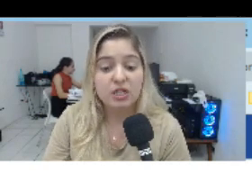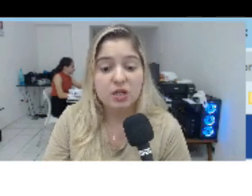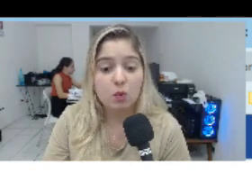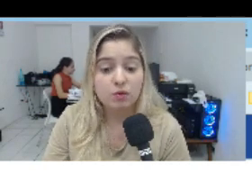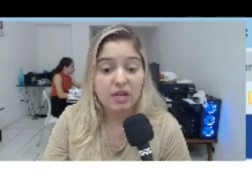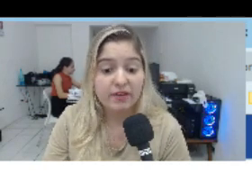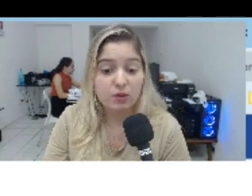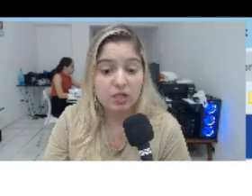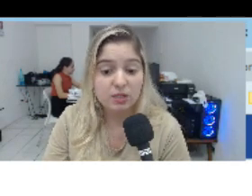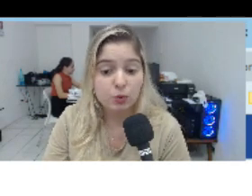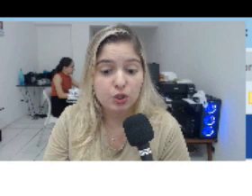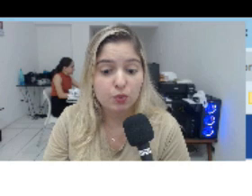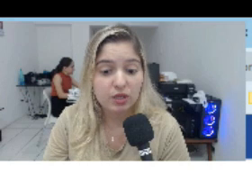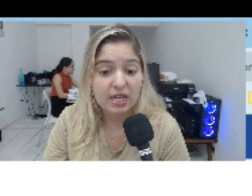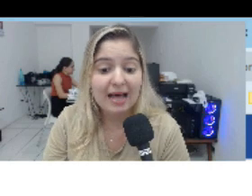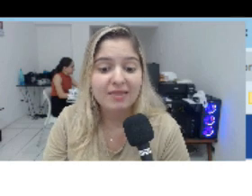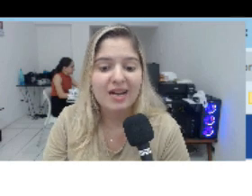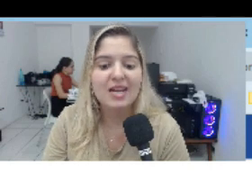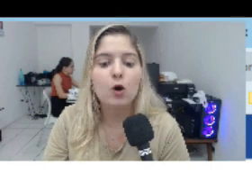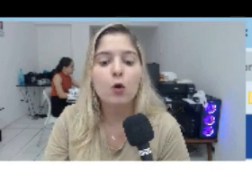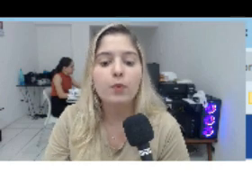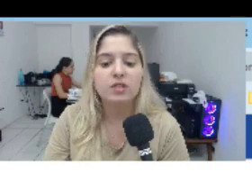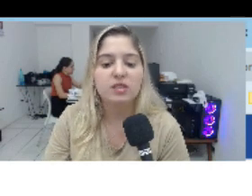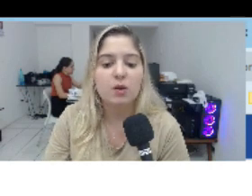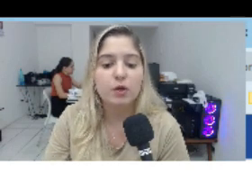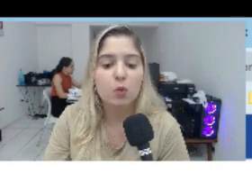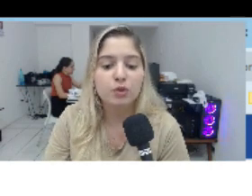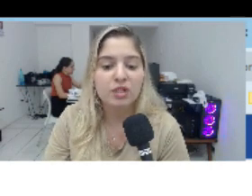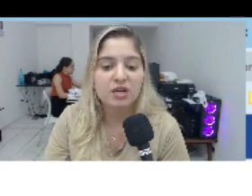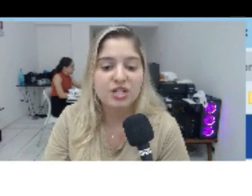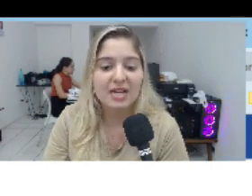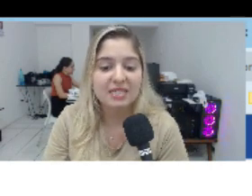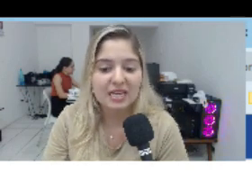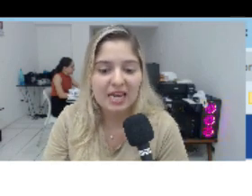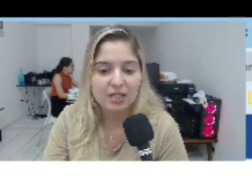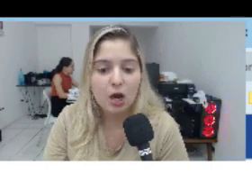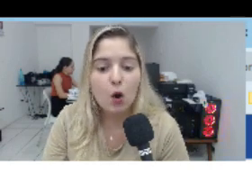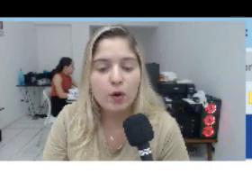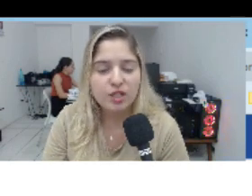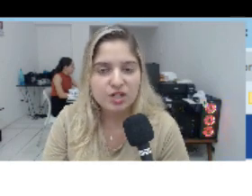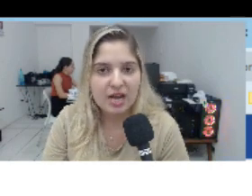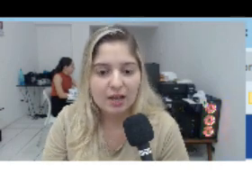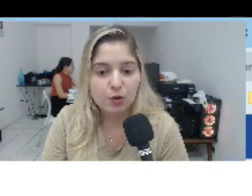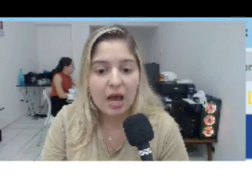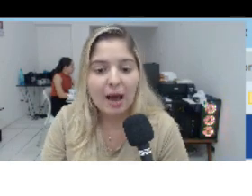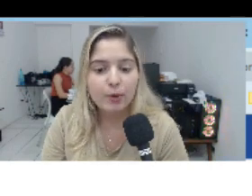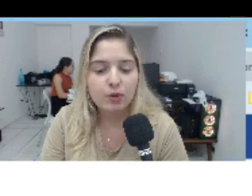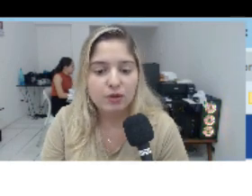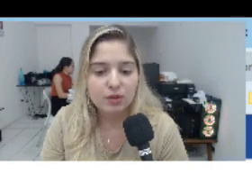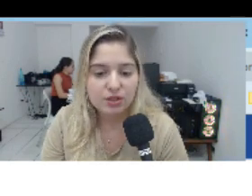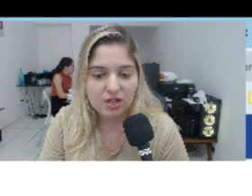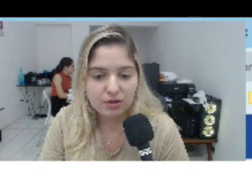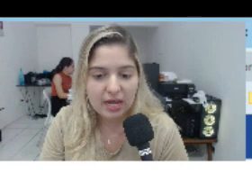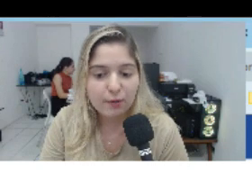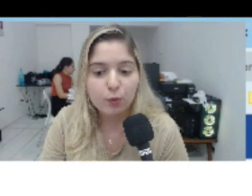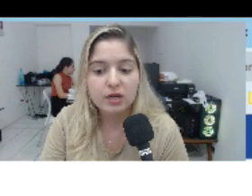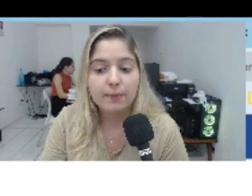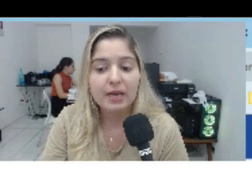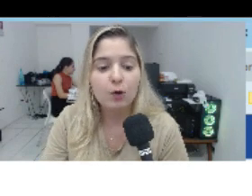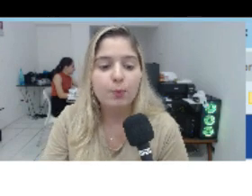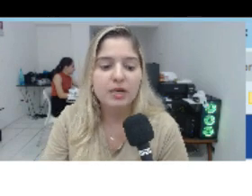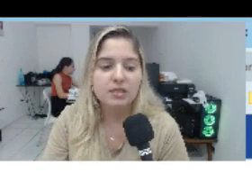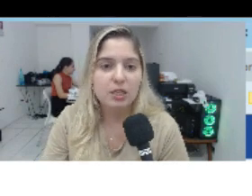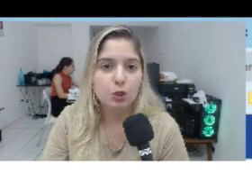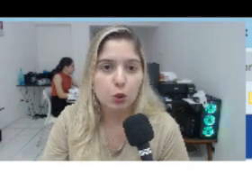temos que conservadorismo de Gonê atrai oposição e constrange a esquerda, o indicado à Procuradoria-Geral da